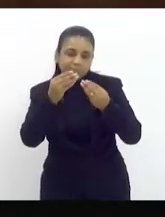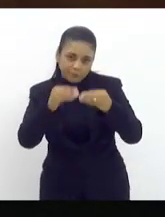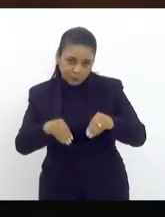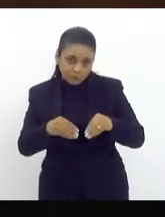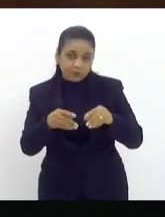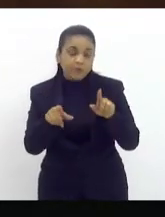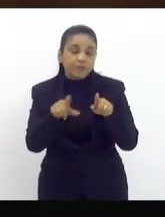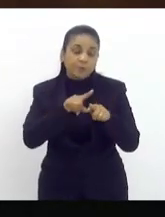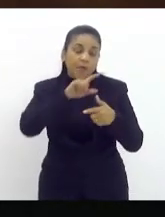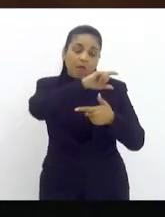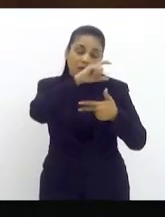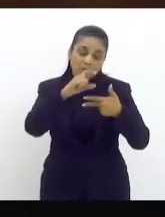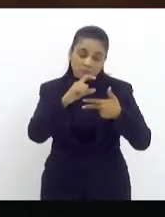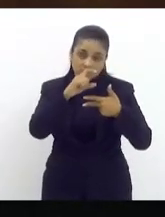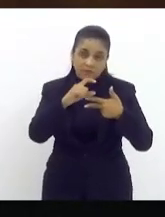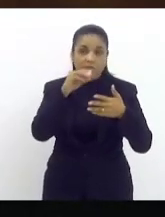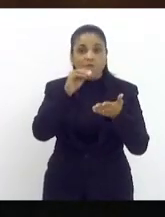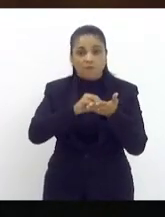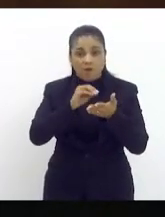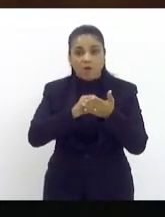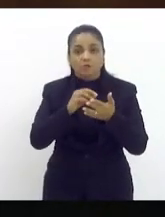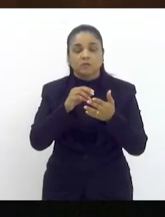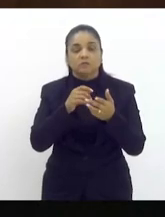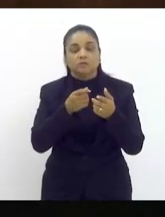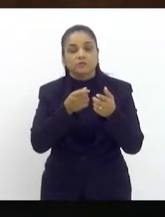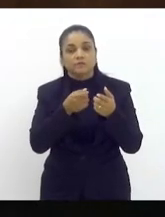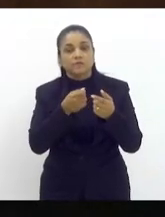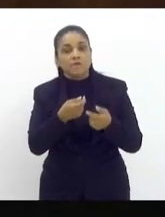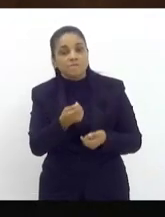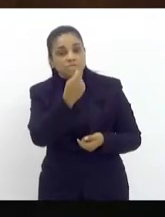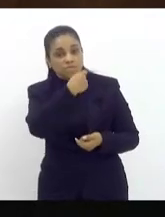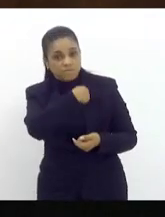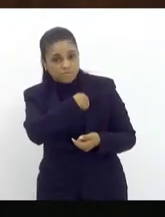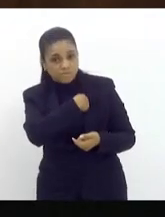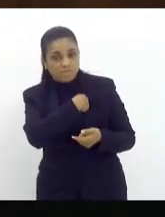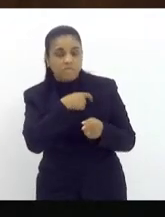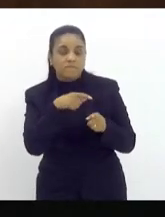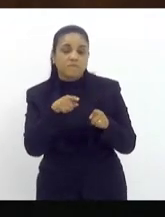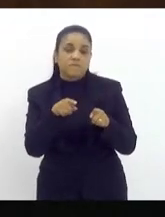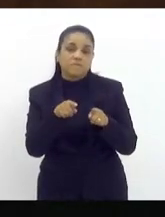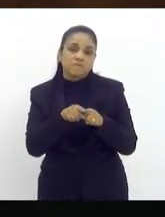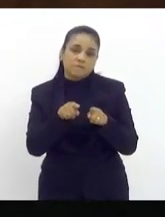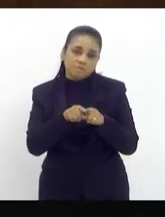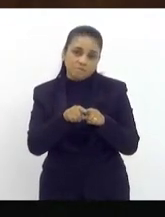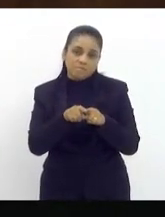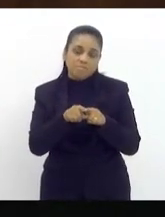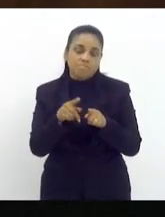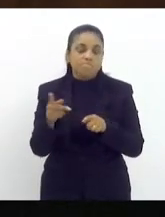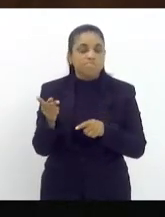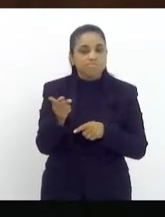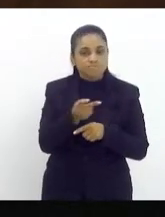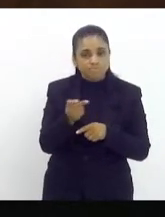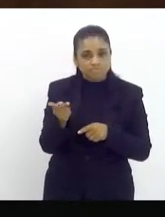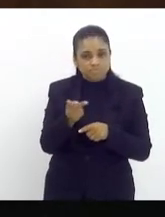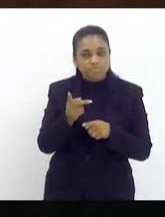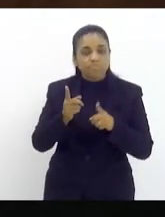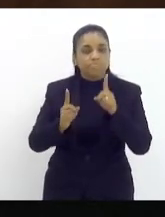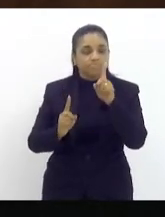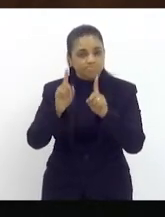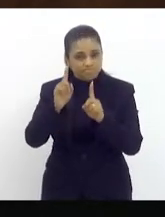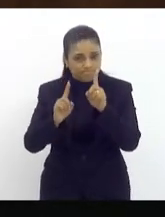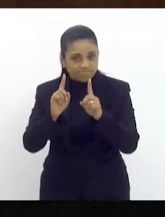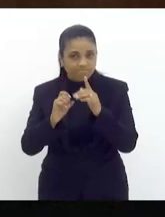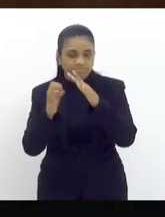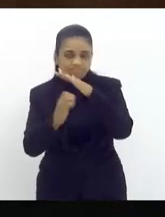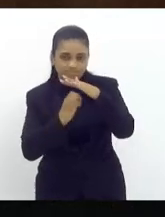por falta de fiscalização, ou mesmo, em certos casos, até conluio de ambas as partes, dos concessionários e